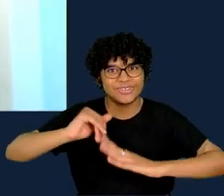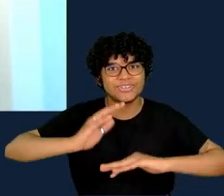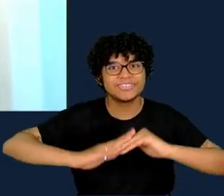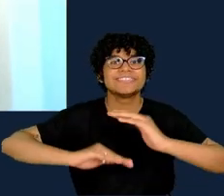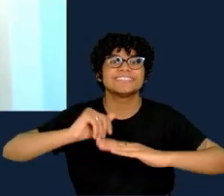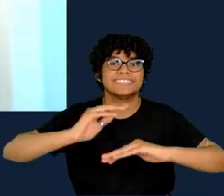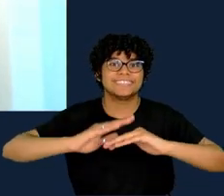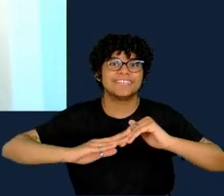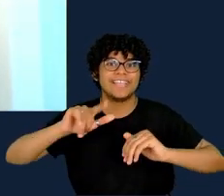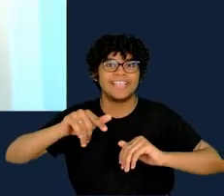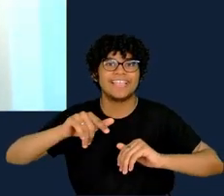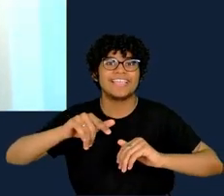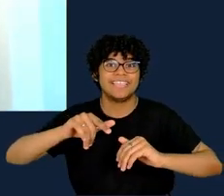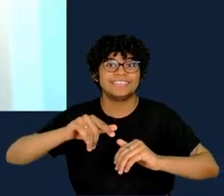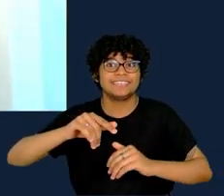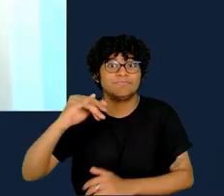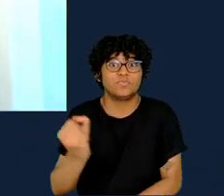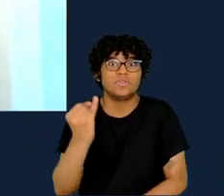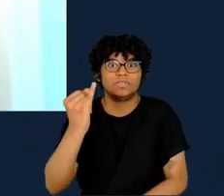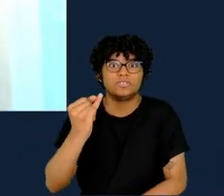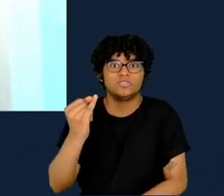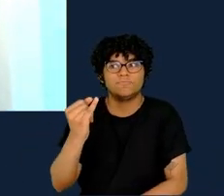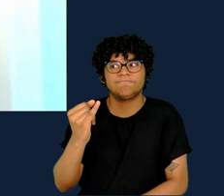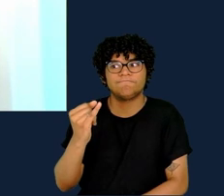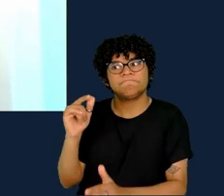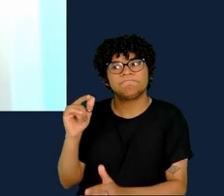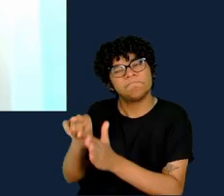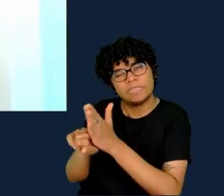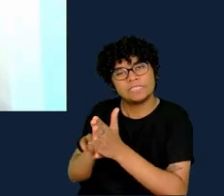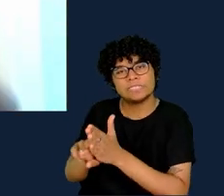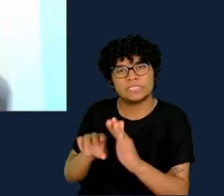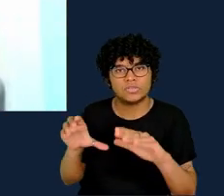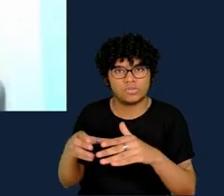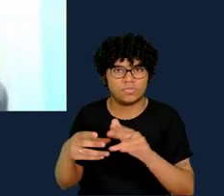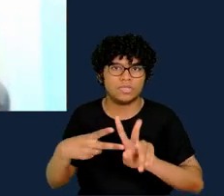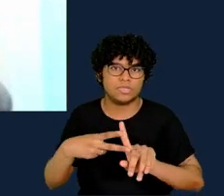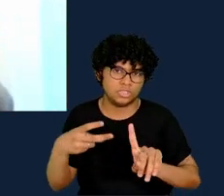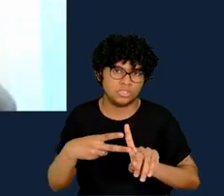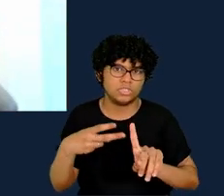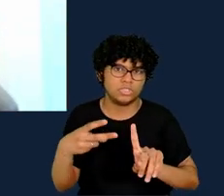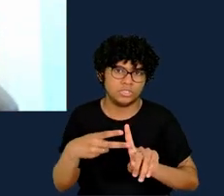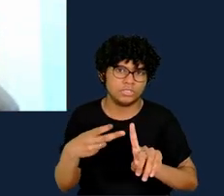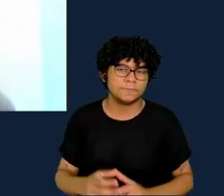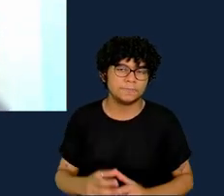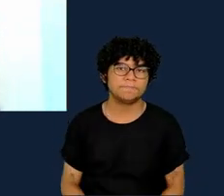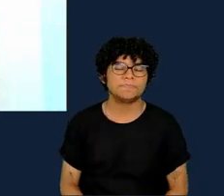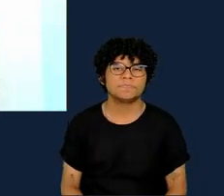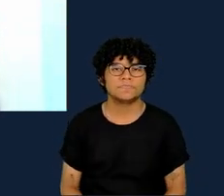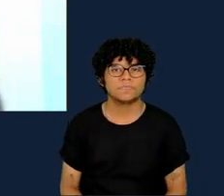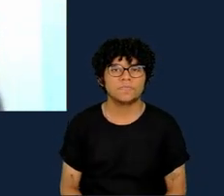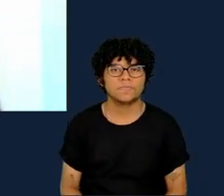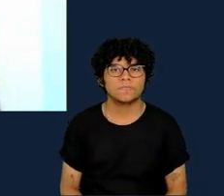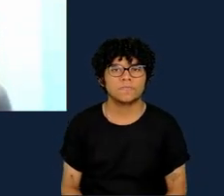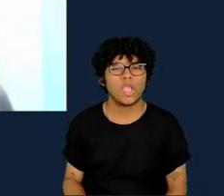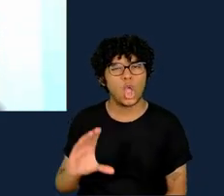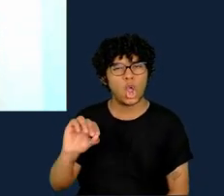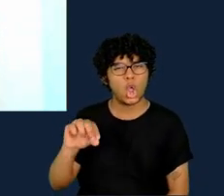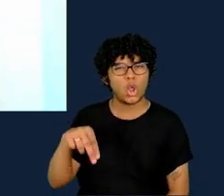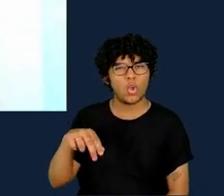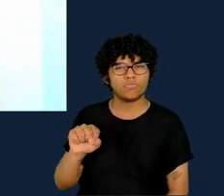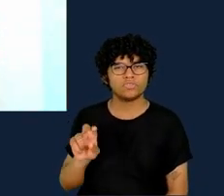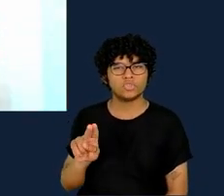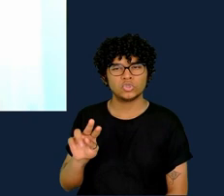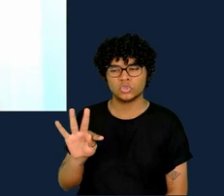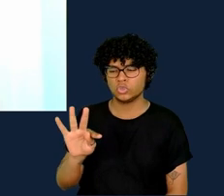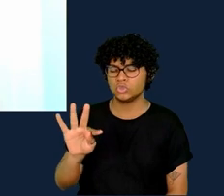consulta para as comunidades indígenas. Eu acredito que essa questão de consulta seria legal fazer